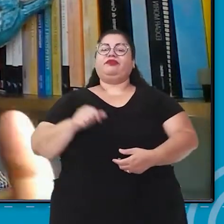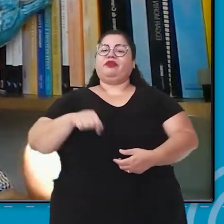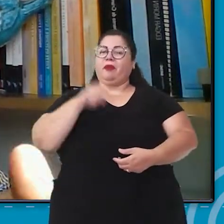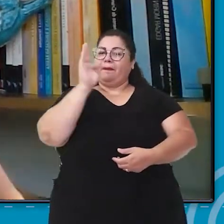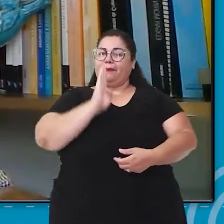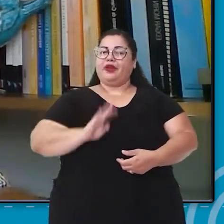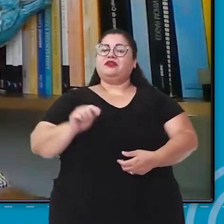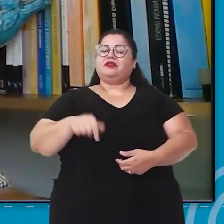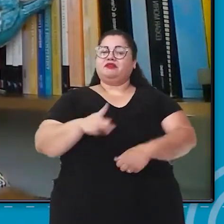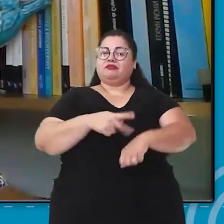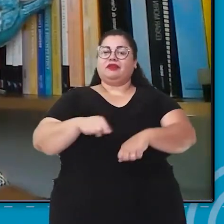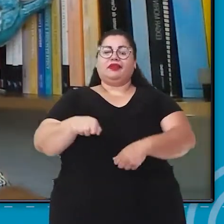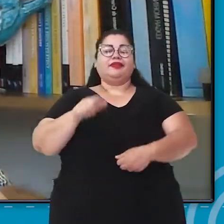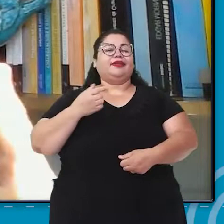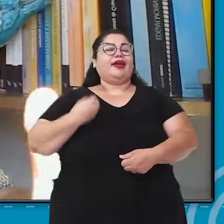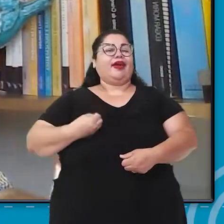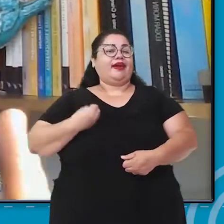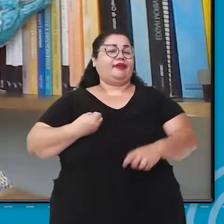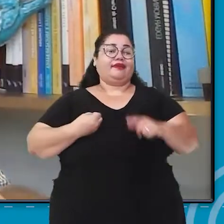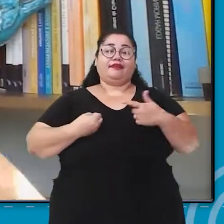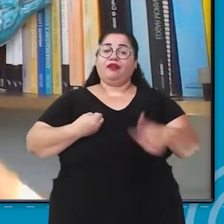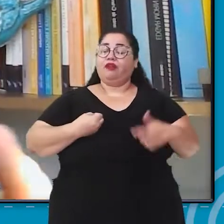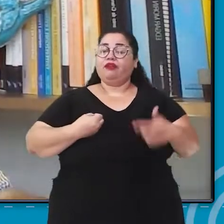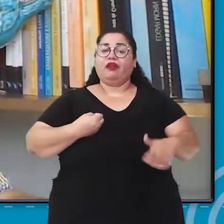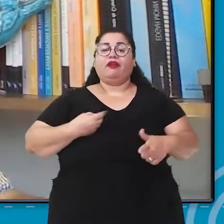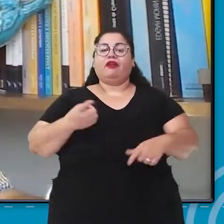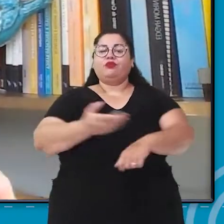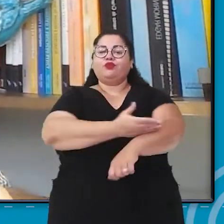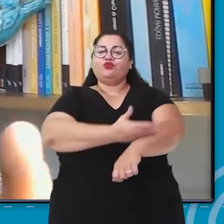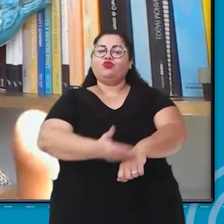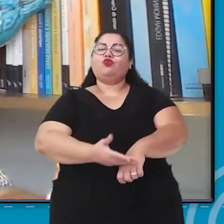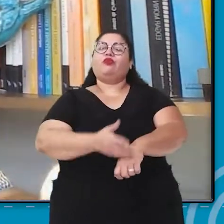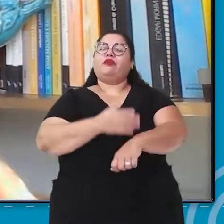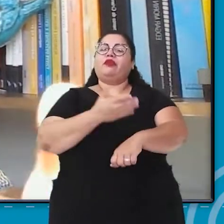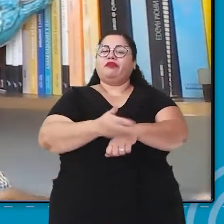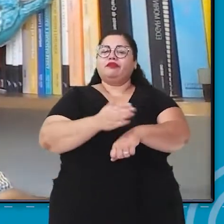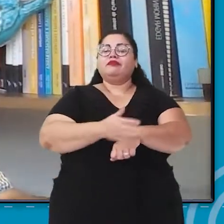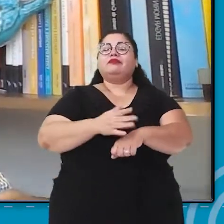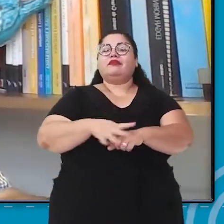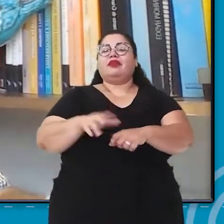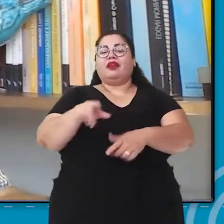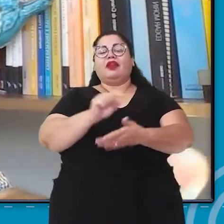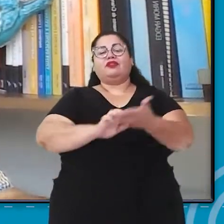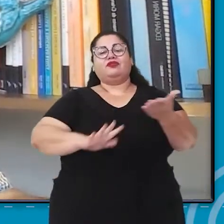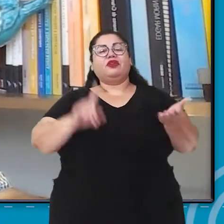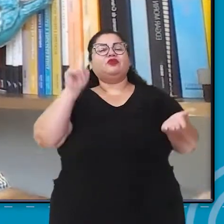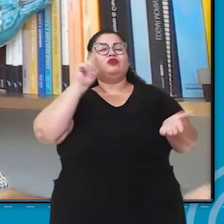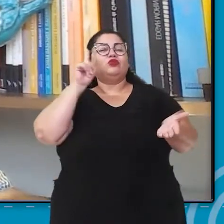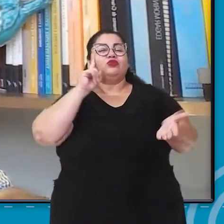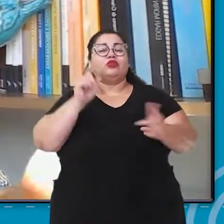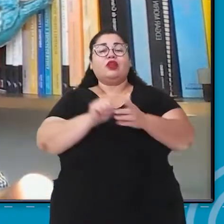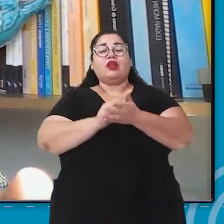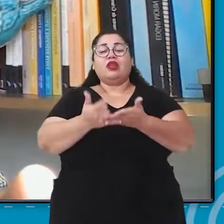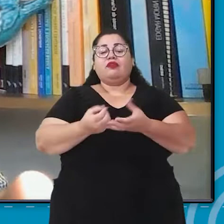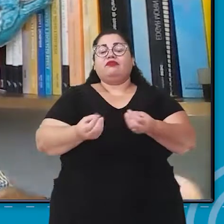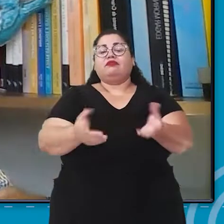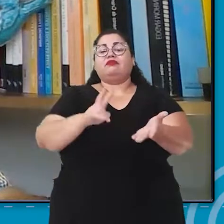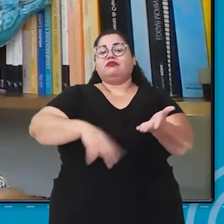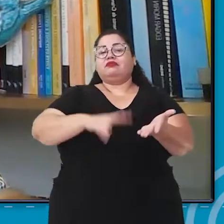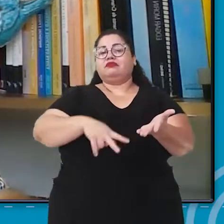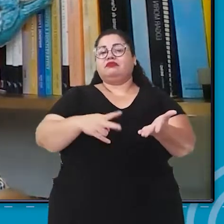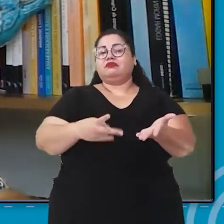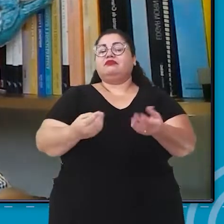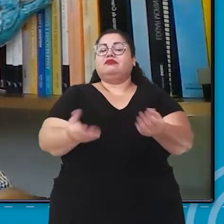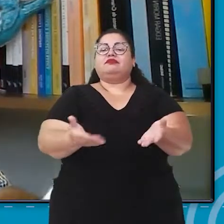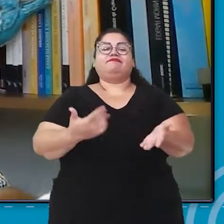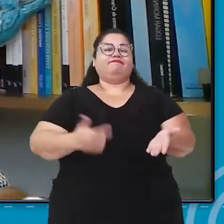temos um país que ainda não tem como prática, né, e como atividade no seu dia a dia o livro e a